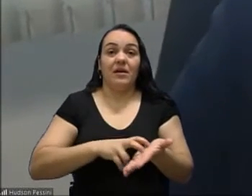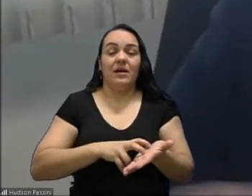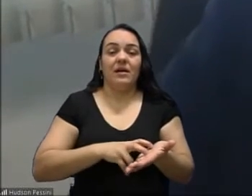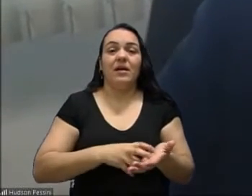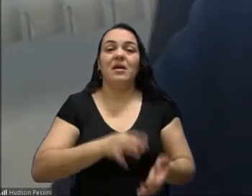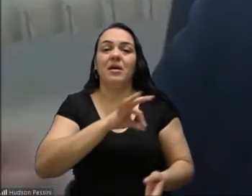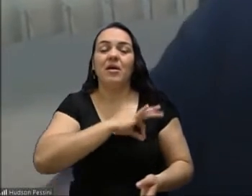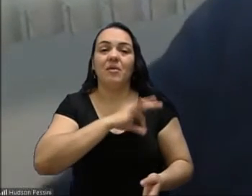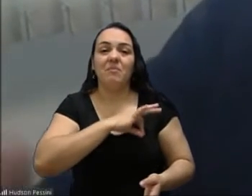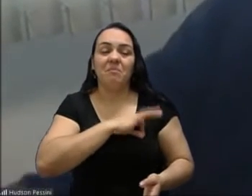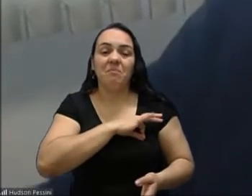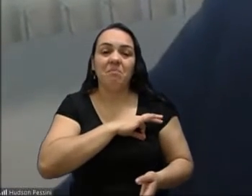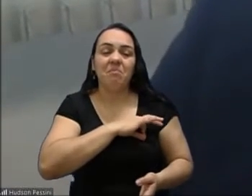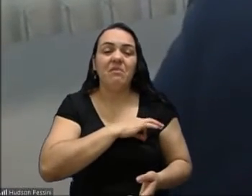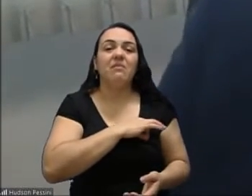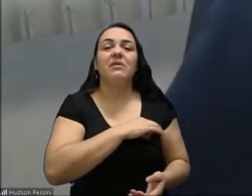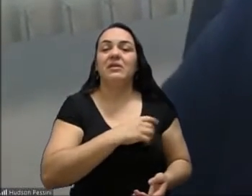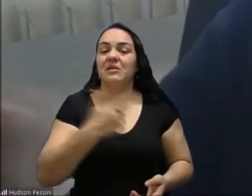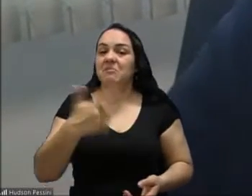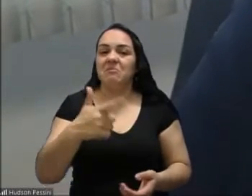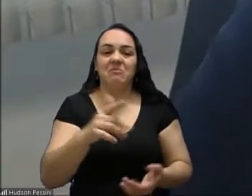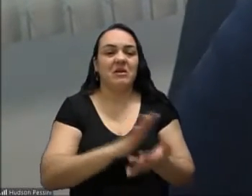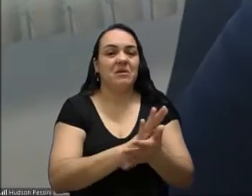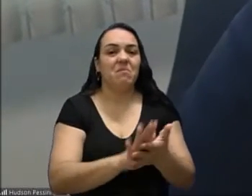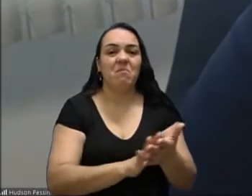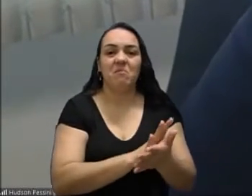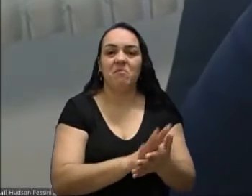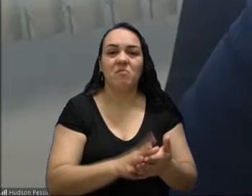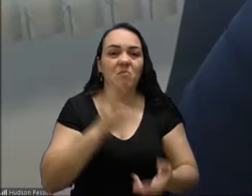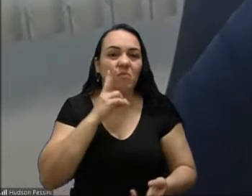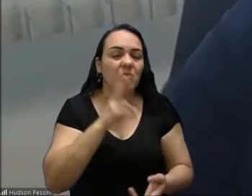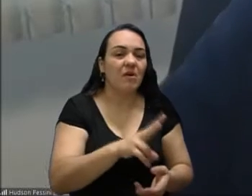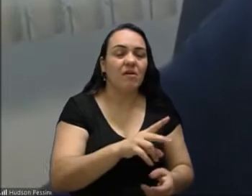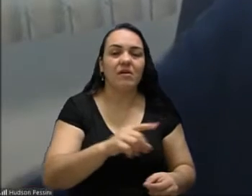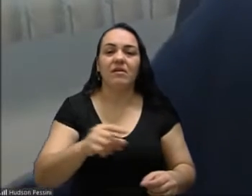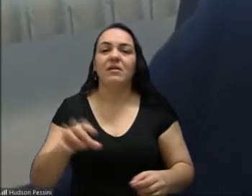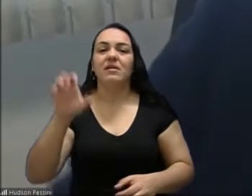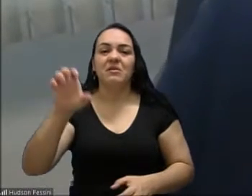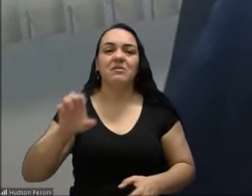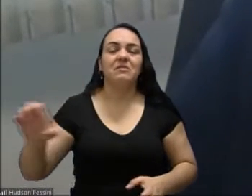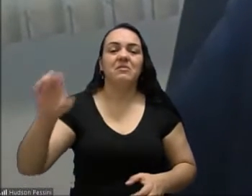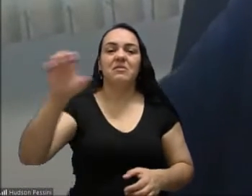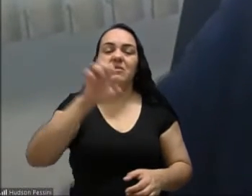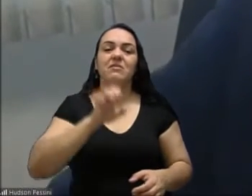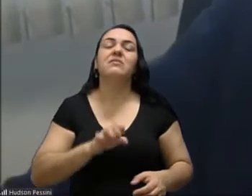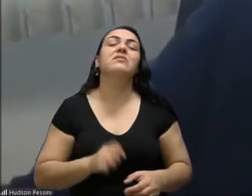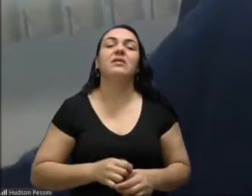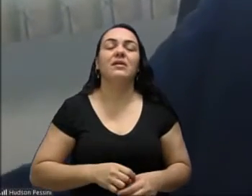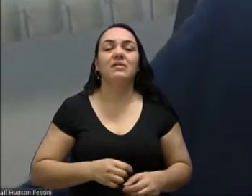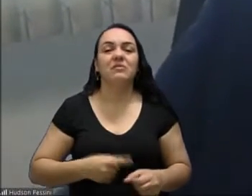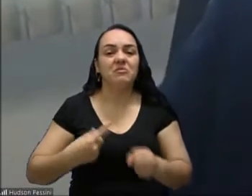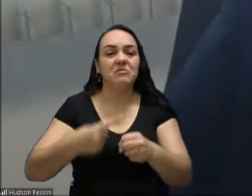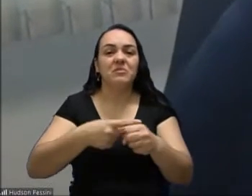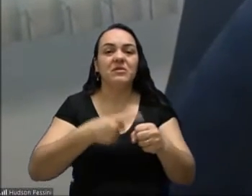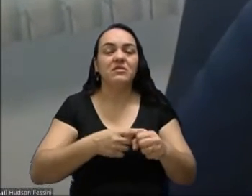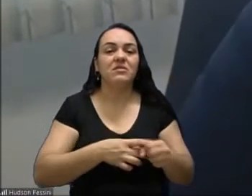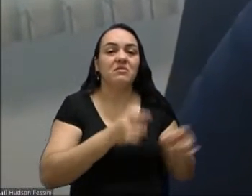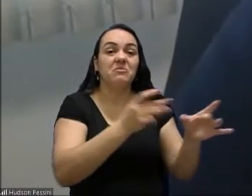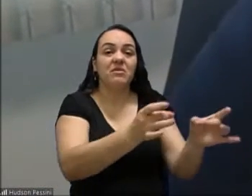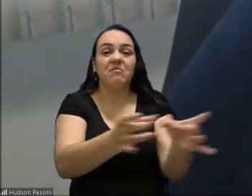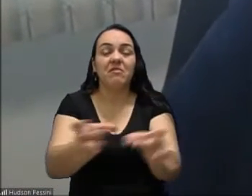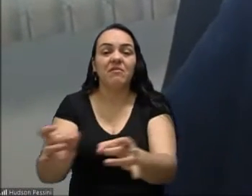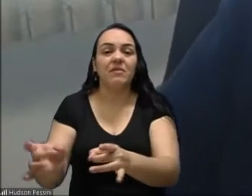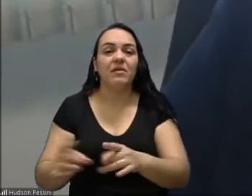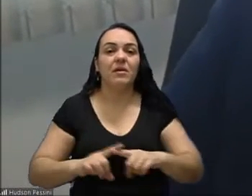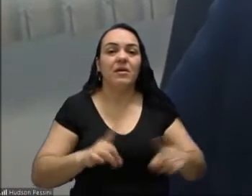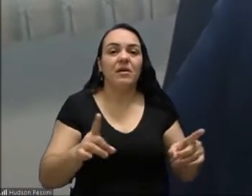Barganha, onde não existe controle do Estado e do município no que é vendido, no que é comercializado. E nas